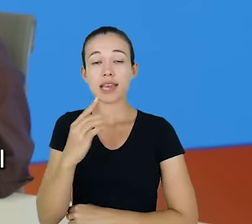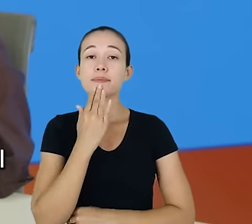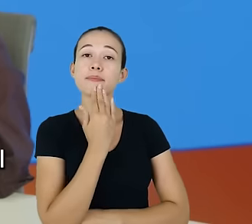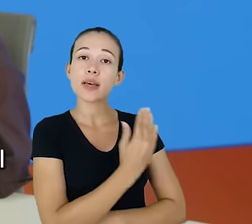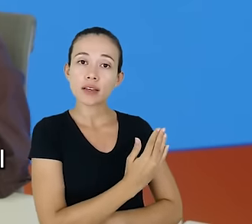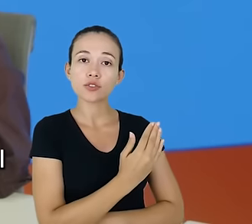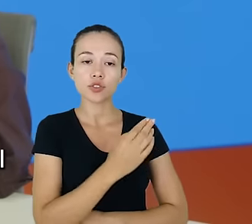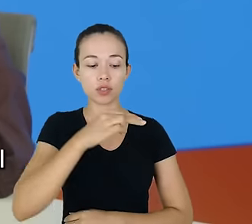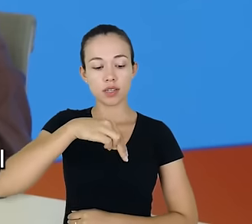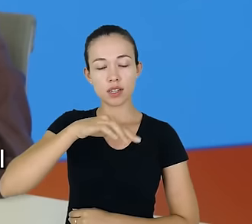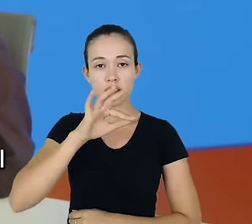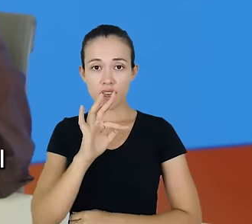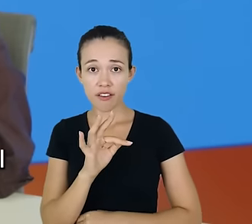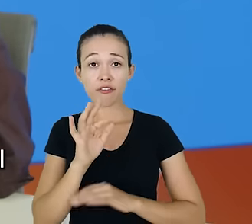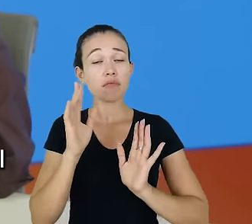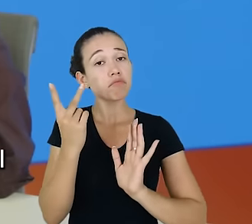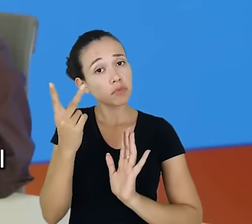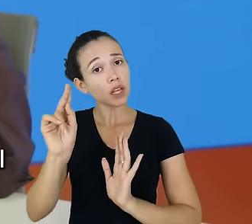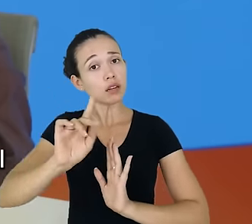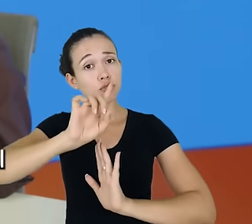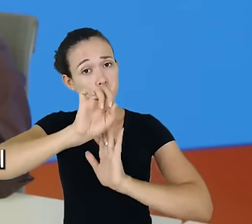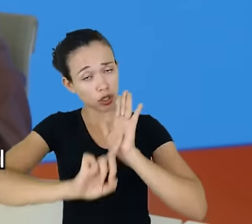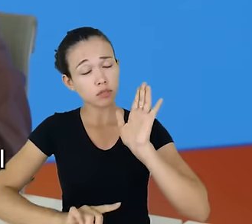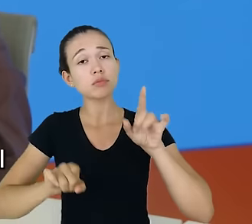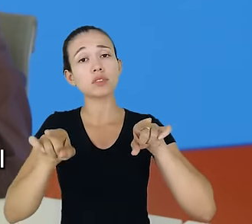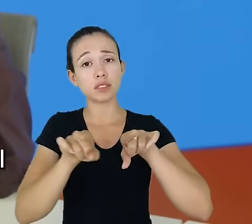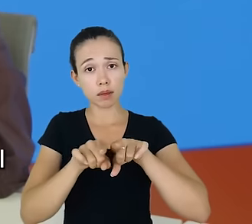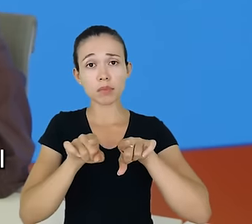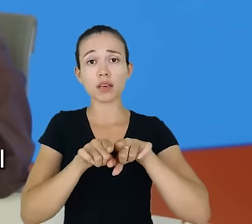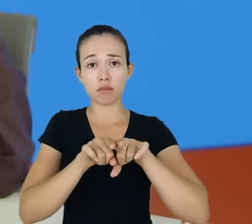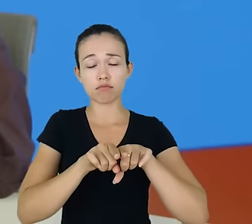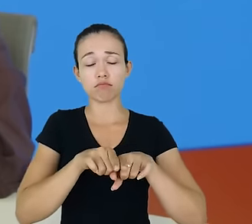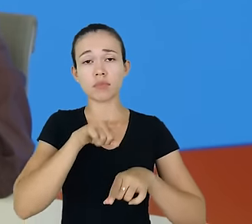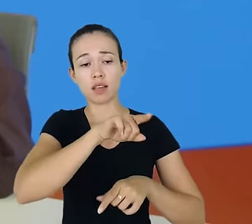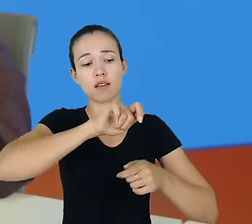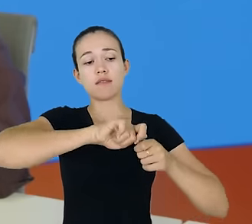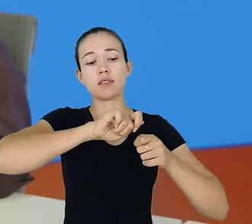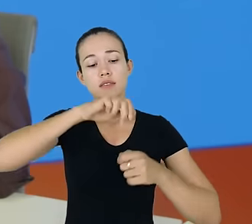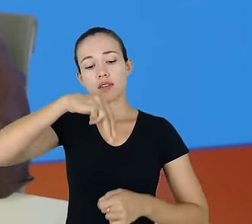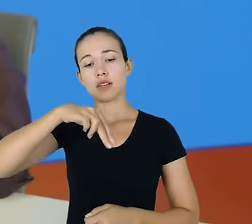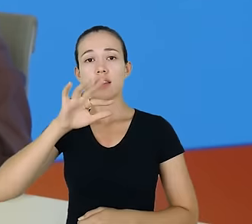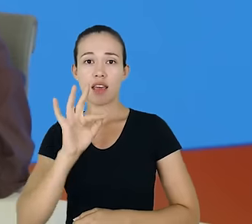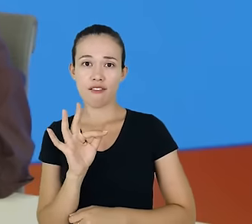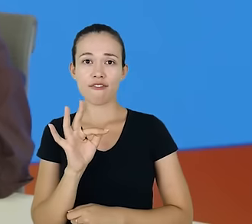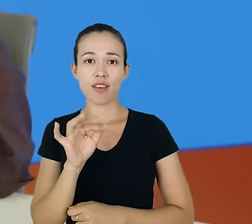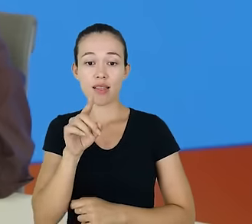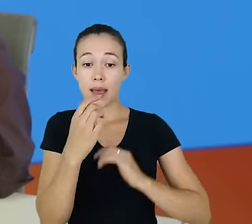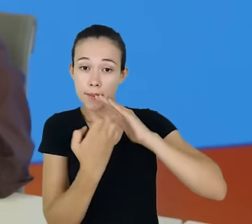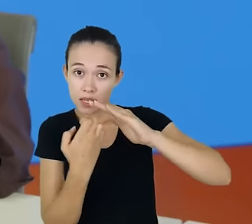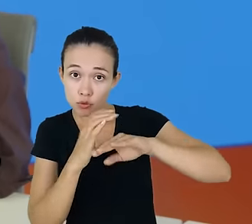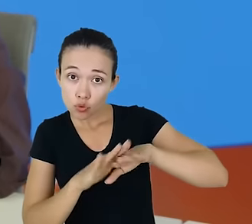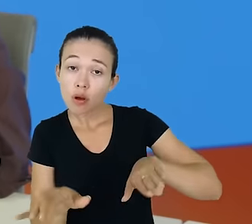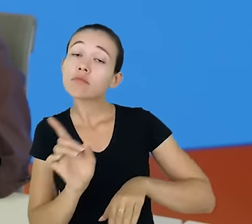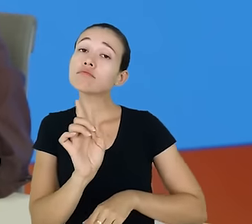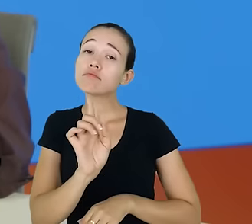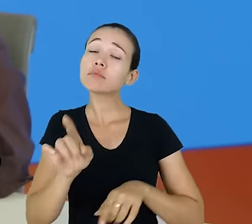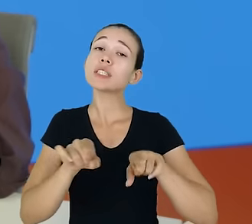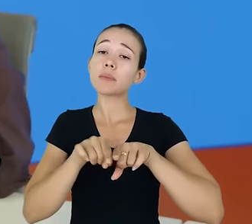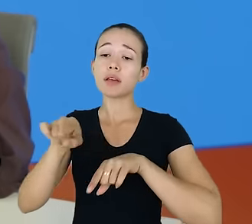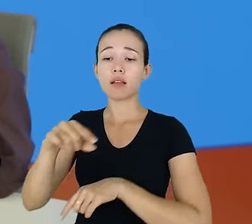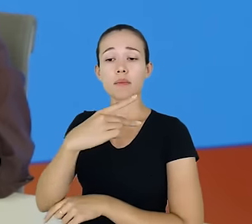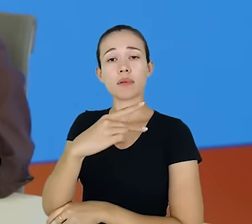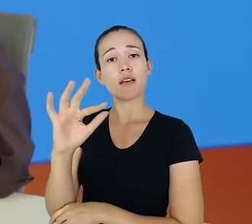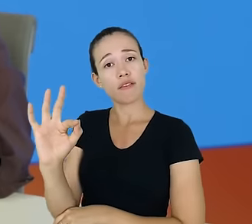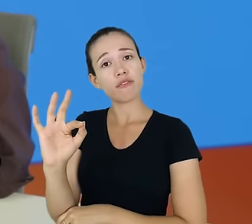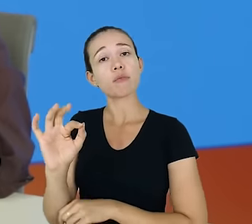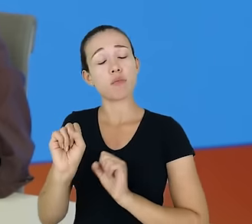Direito do Consumidor a emitir a nota fiscal mesmo paraa pessoa física o mei então e eh junta né Acho que concilia